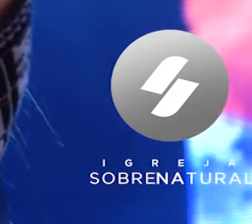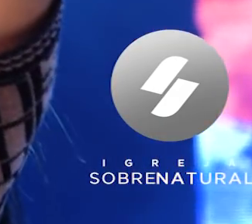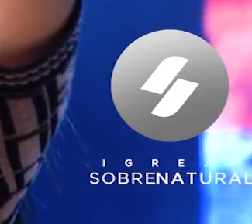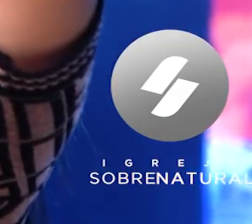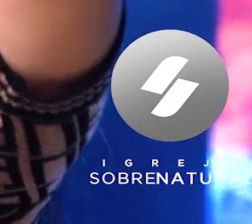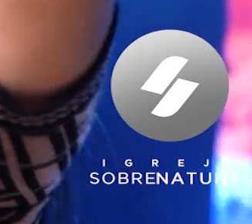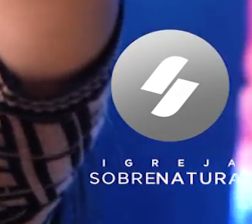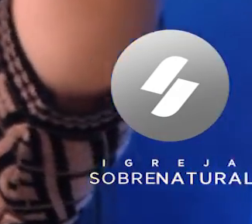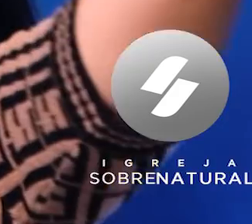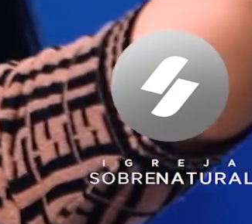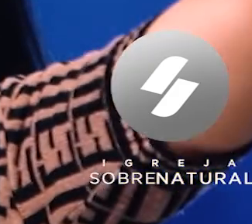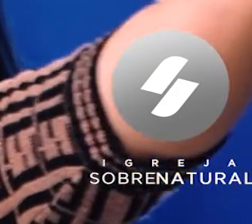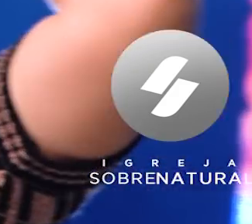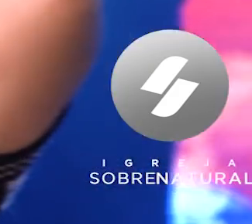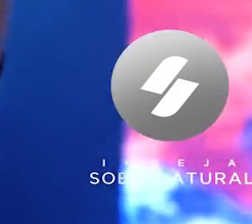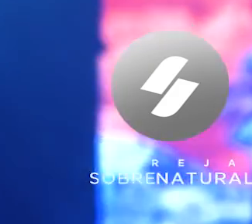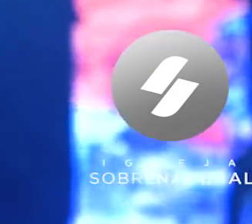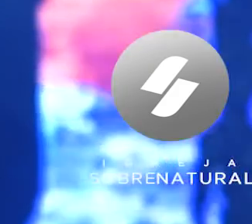agora